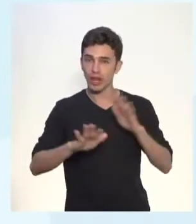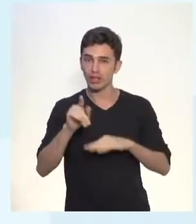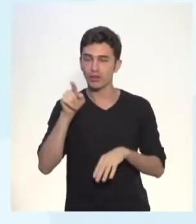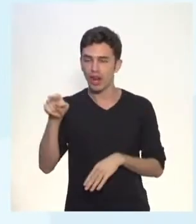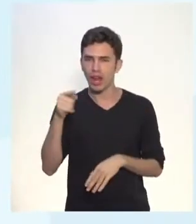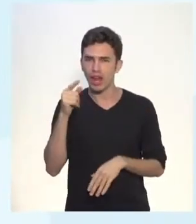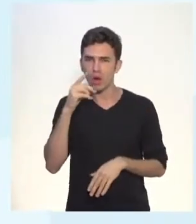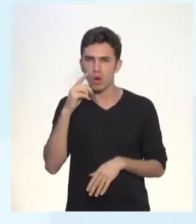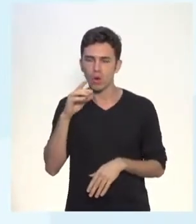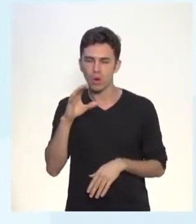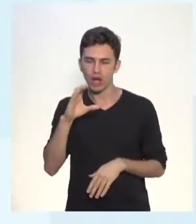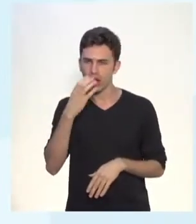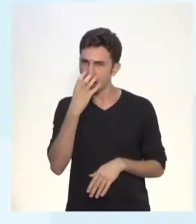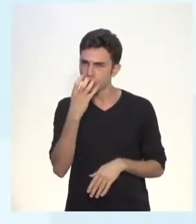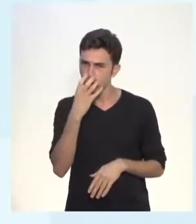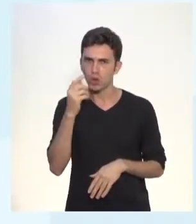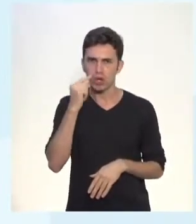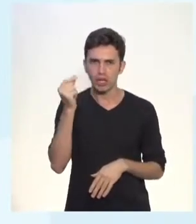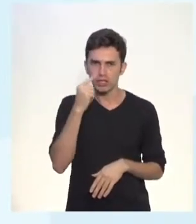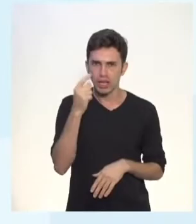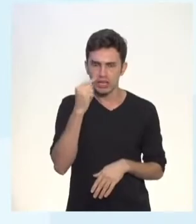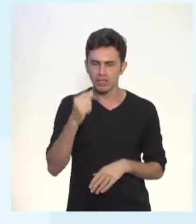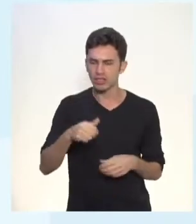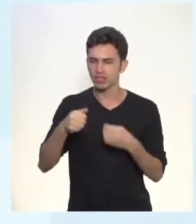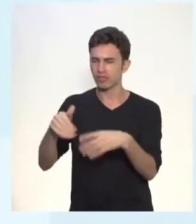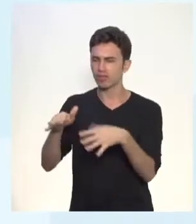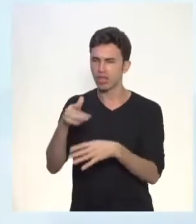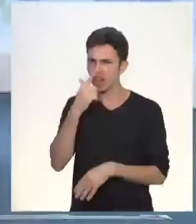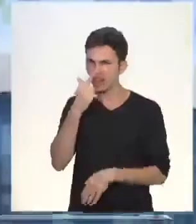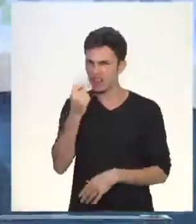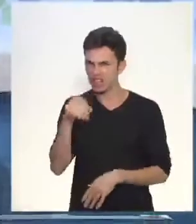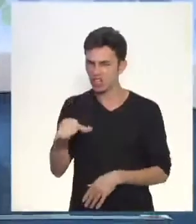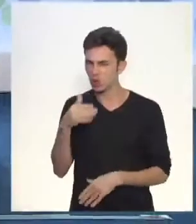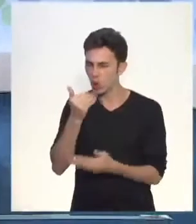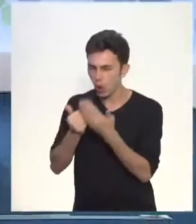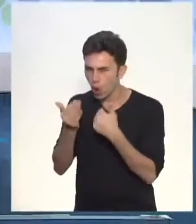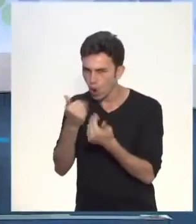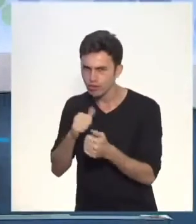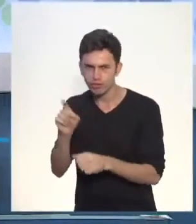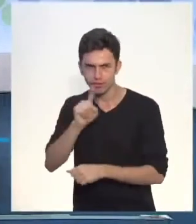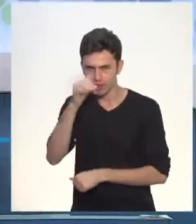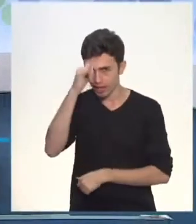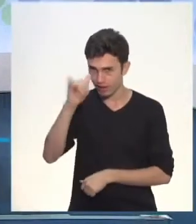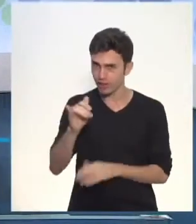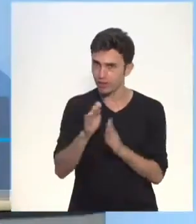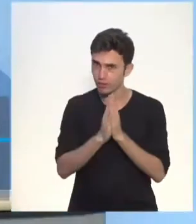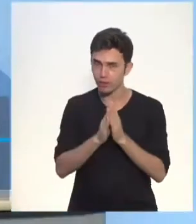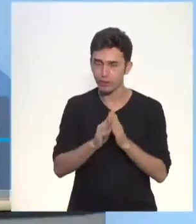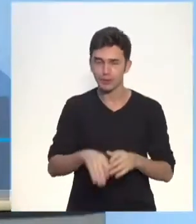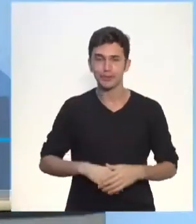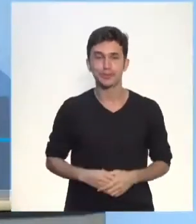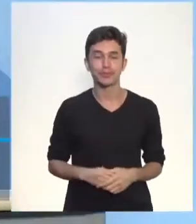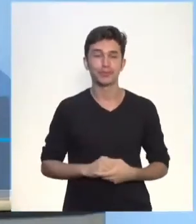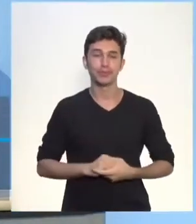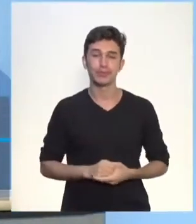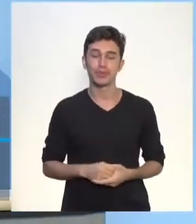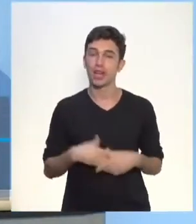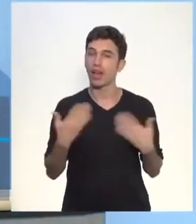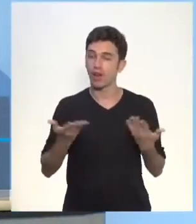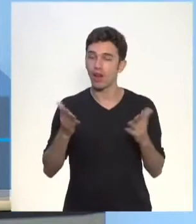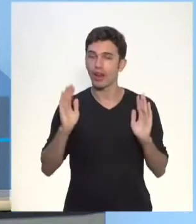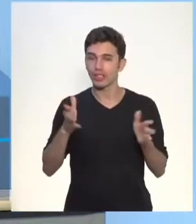seu pet jogado, não deixe seu pet comer lixo. Ok, agora que nós já ouvimos e tivemos